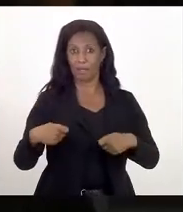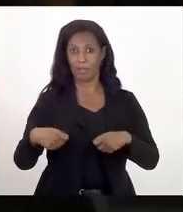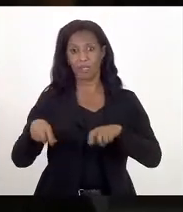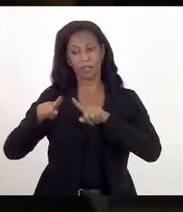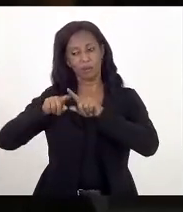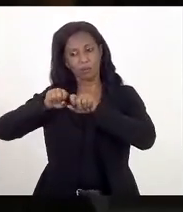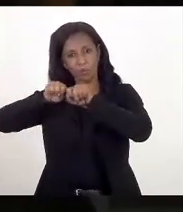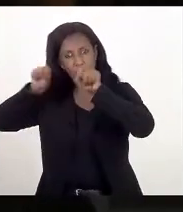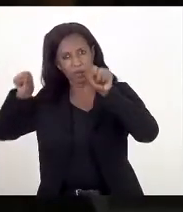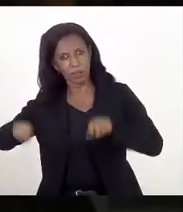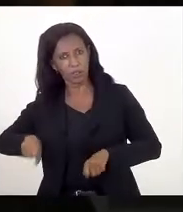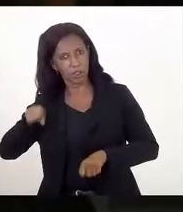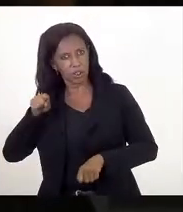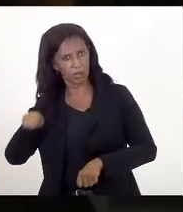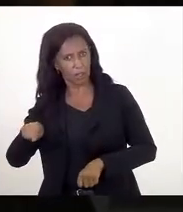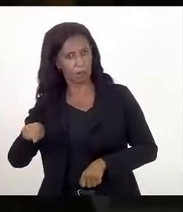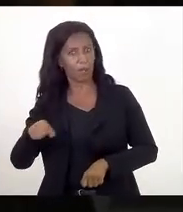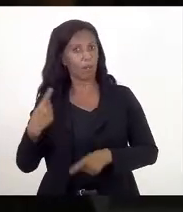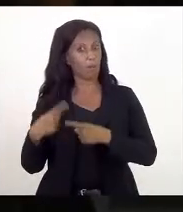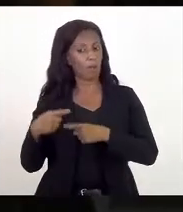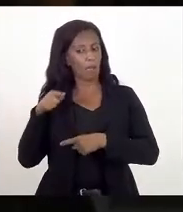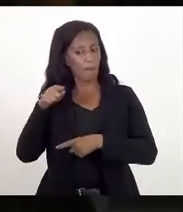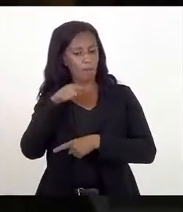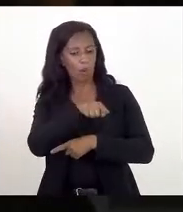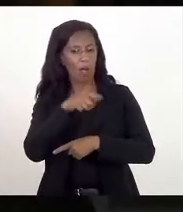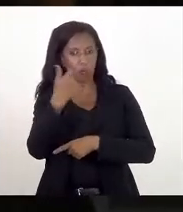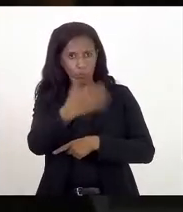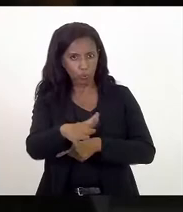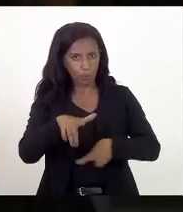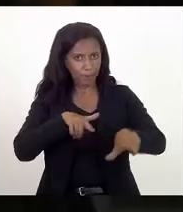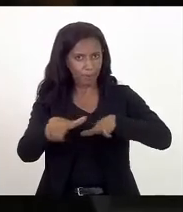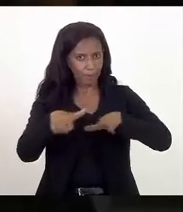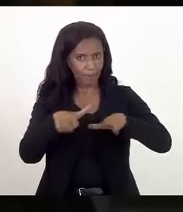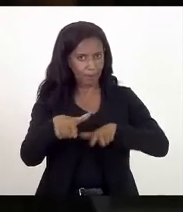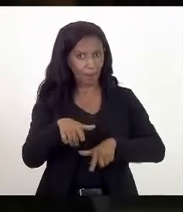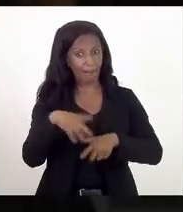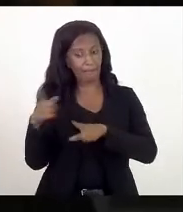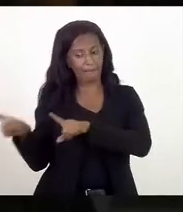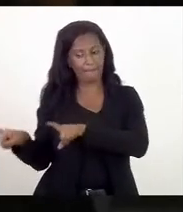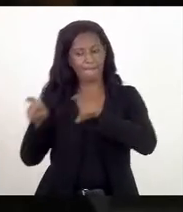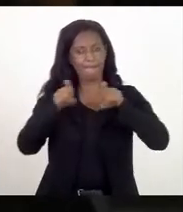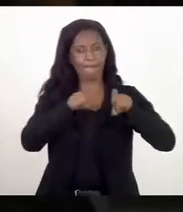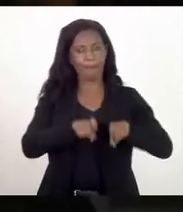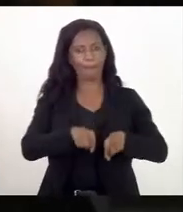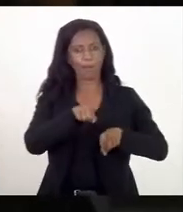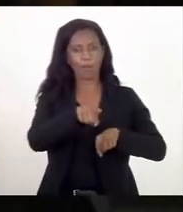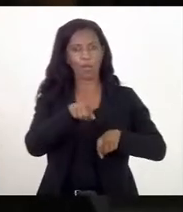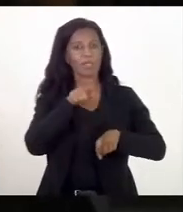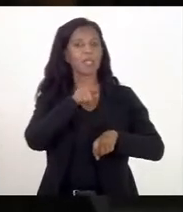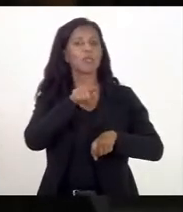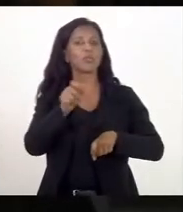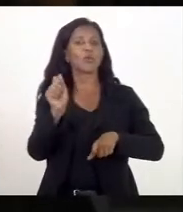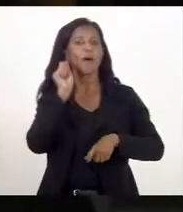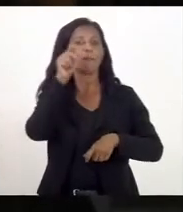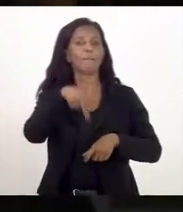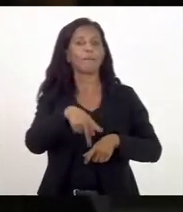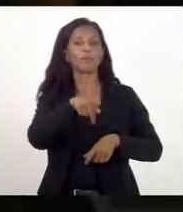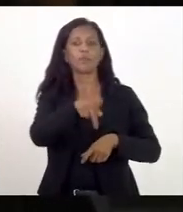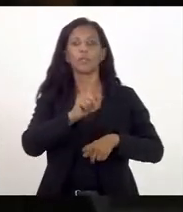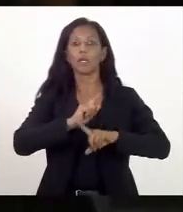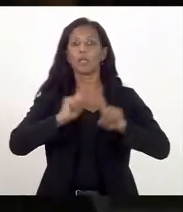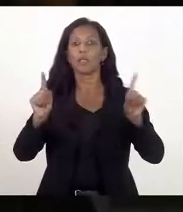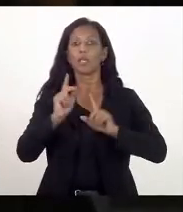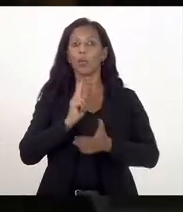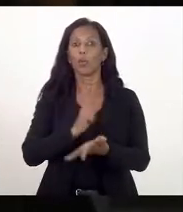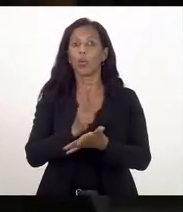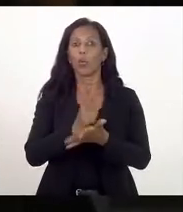garanta que aqueles que não querem trabalhar, que entendem que o dia da posse é o dia da sua aposentadoria, não continuem mais